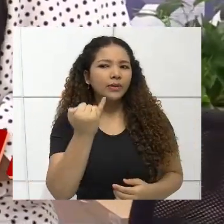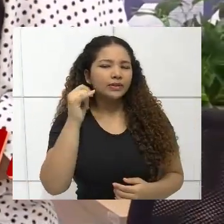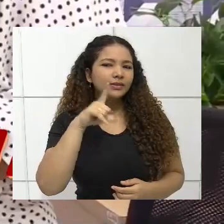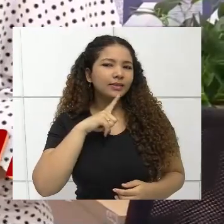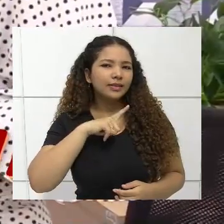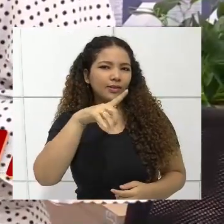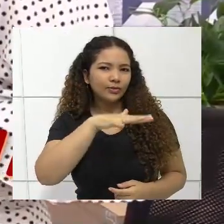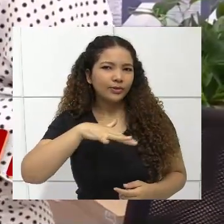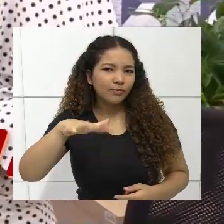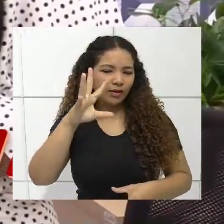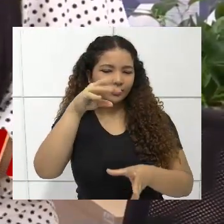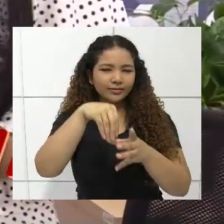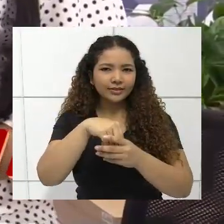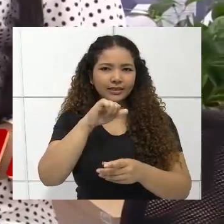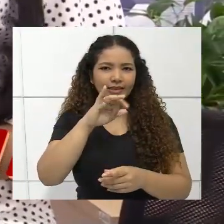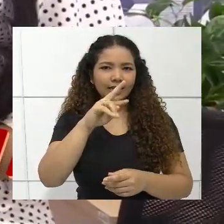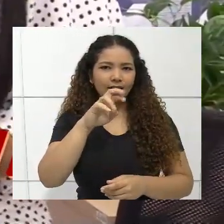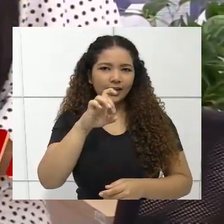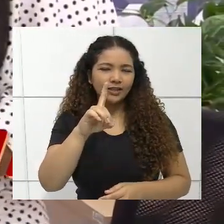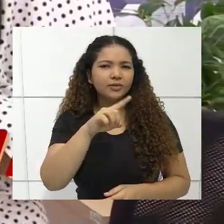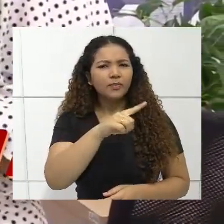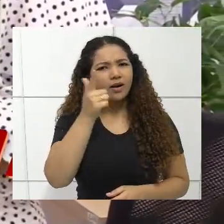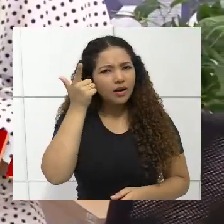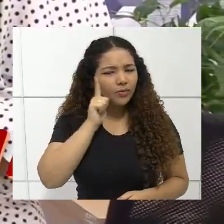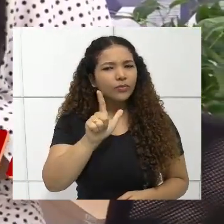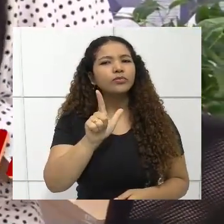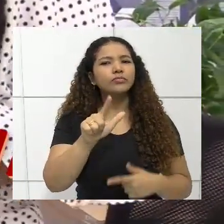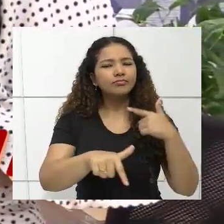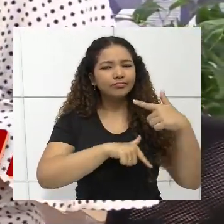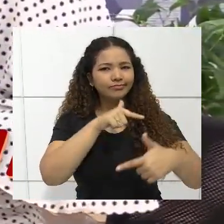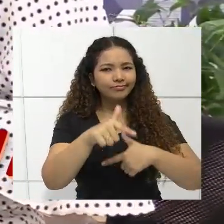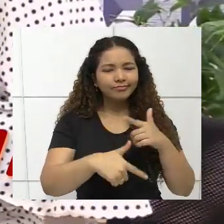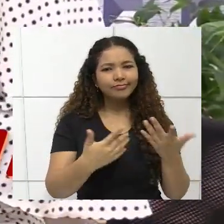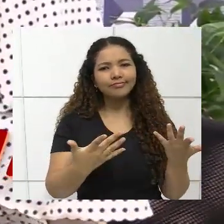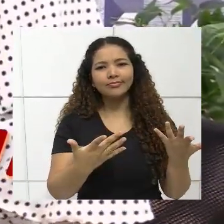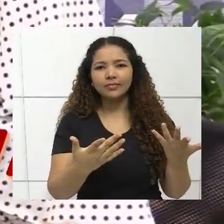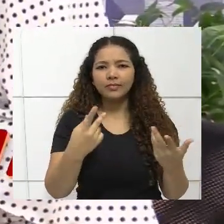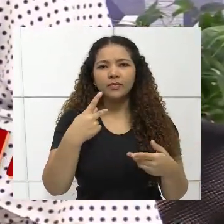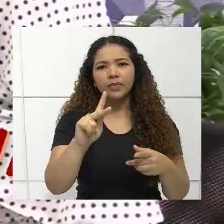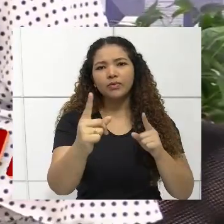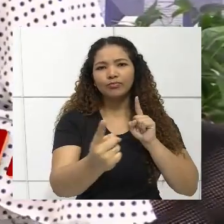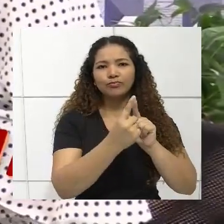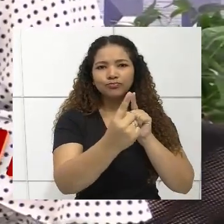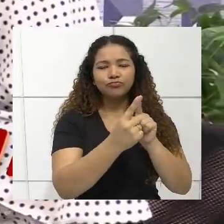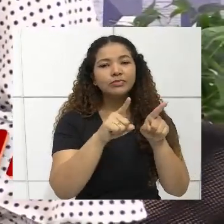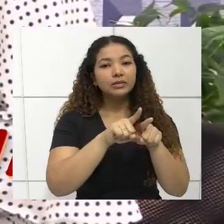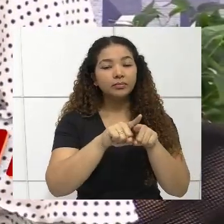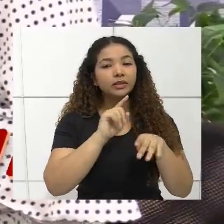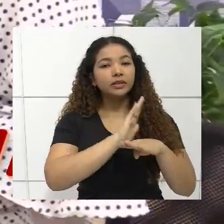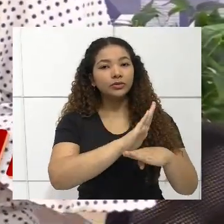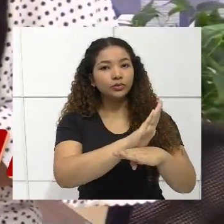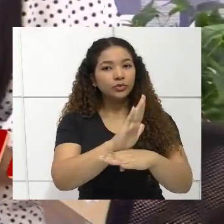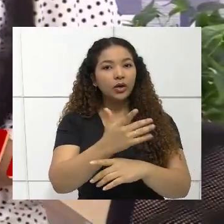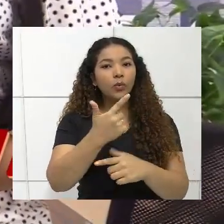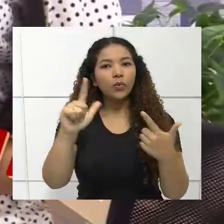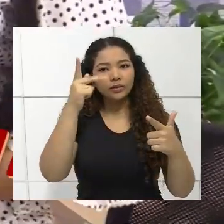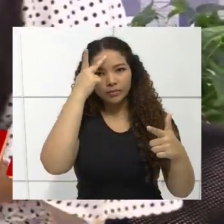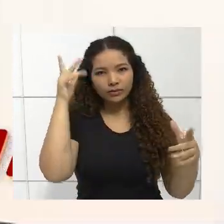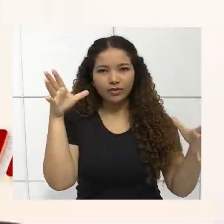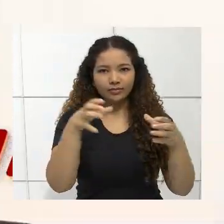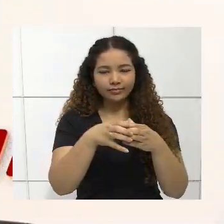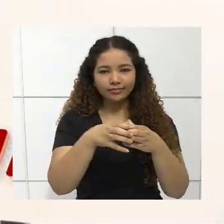dentro do Sicredi para que você possa trabalhar aqui, trazer seus clientes e também ajudar os outros cooperados aqui do